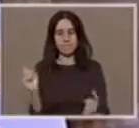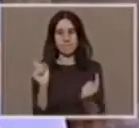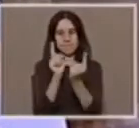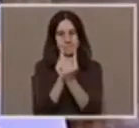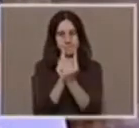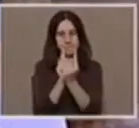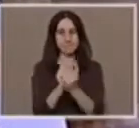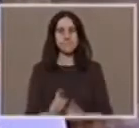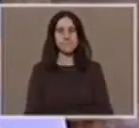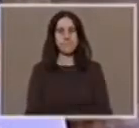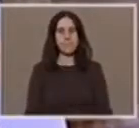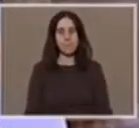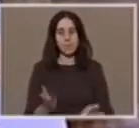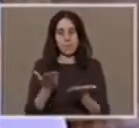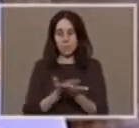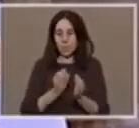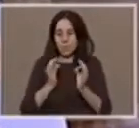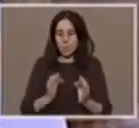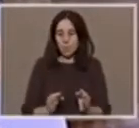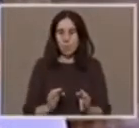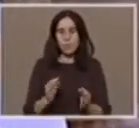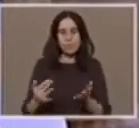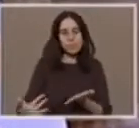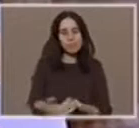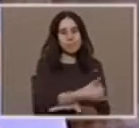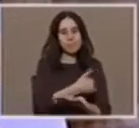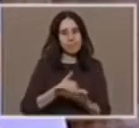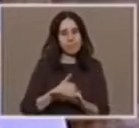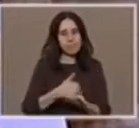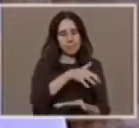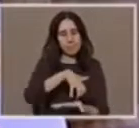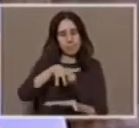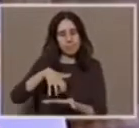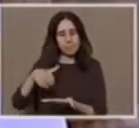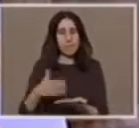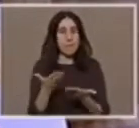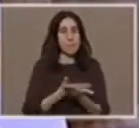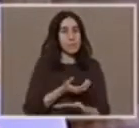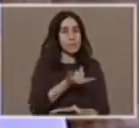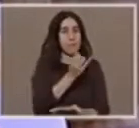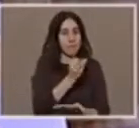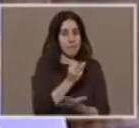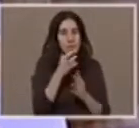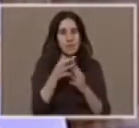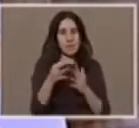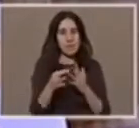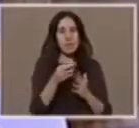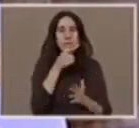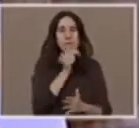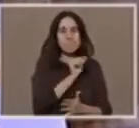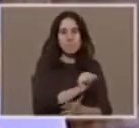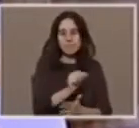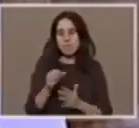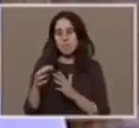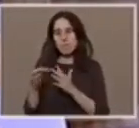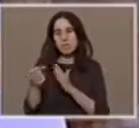pão feito com os primeiros frutos da colheita. Eram 20 pães de cevada e trigo, novo no seu